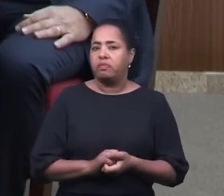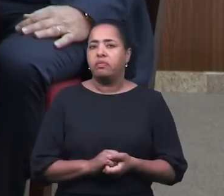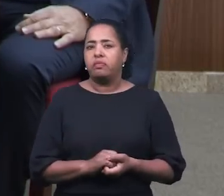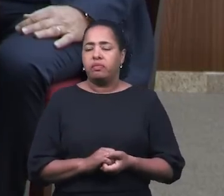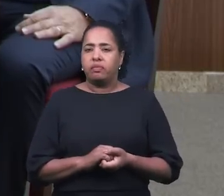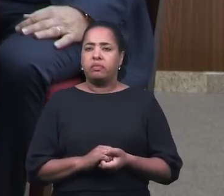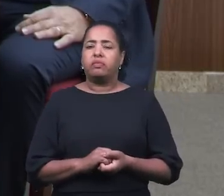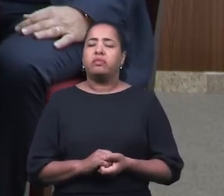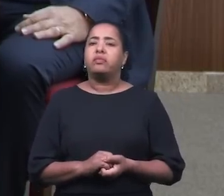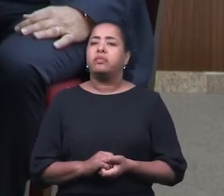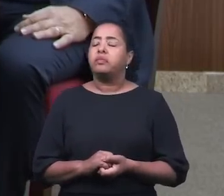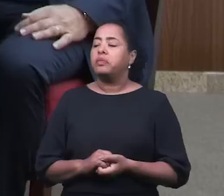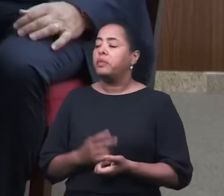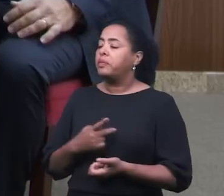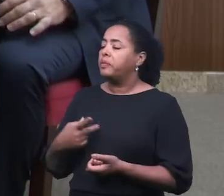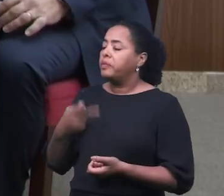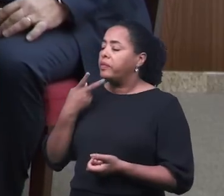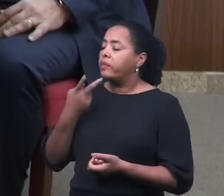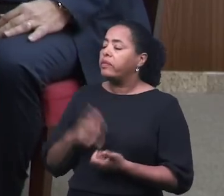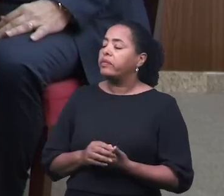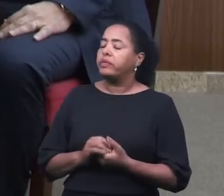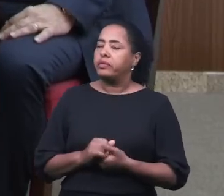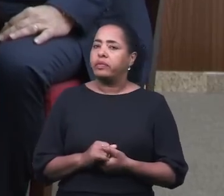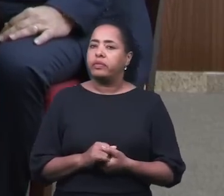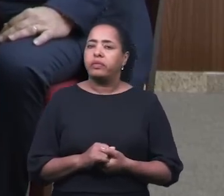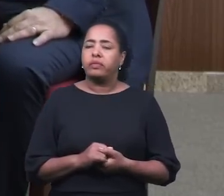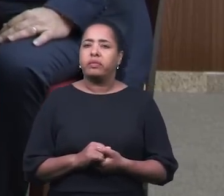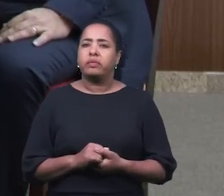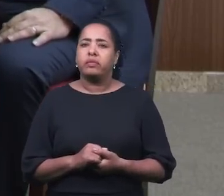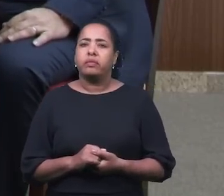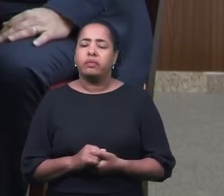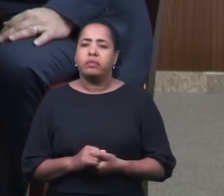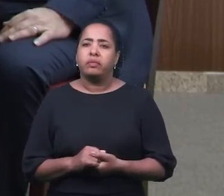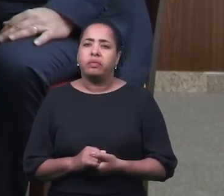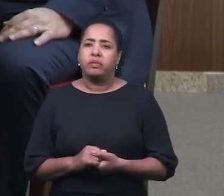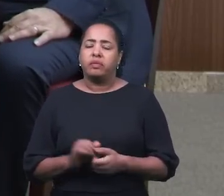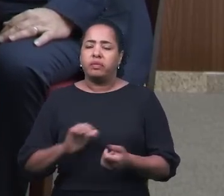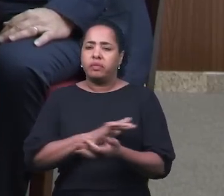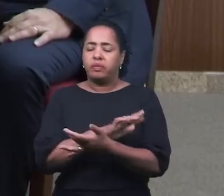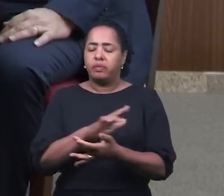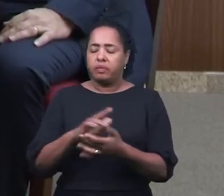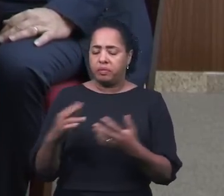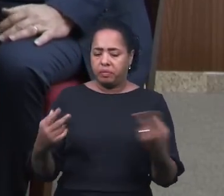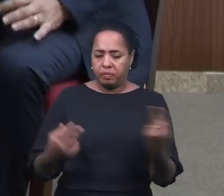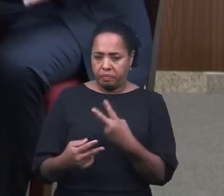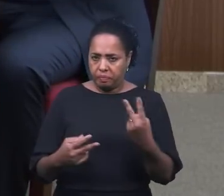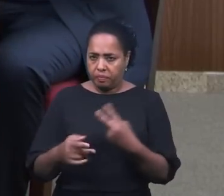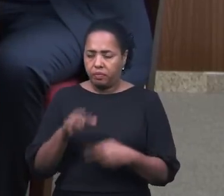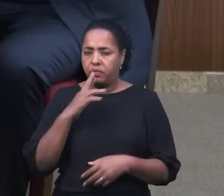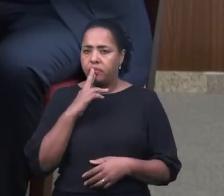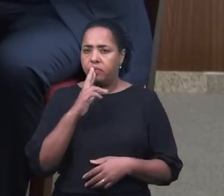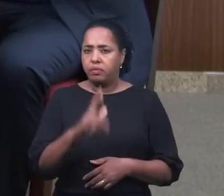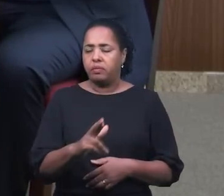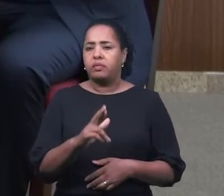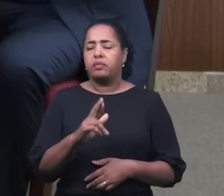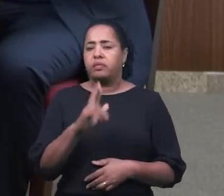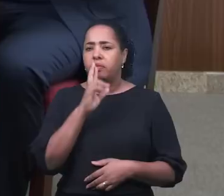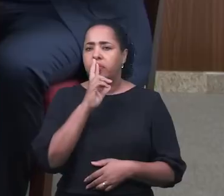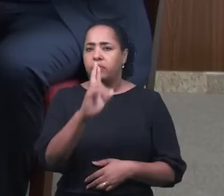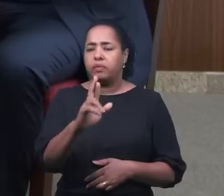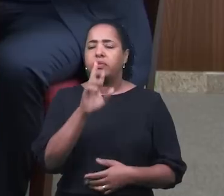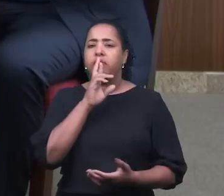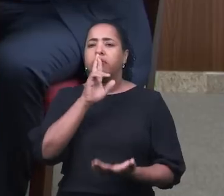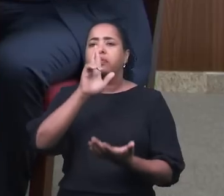Verdade? Pastor Edson, seus comentários. Em ambas as respostas, o resultado